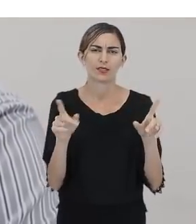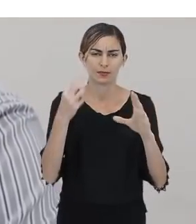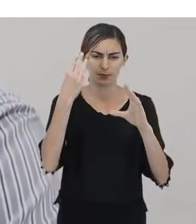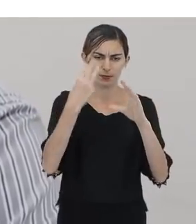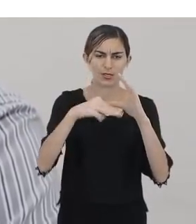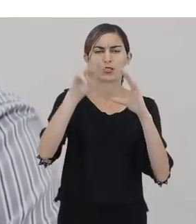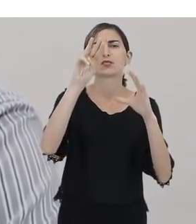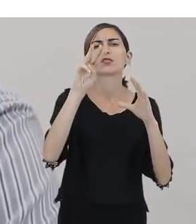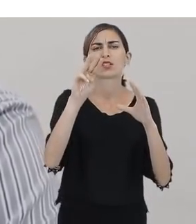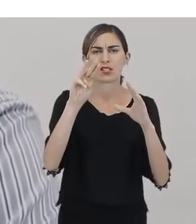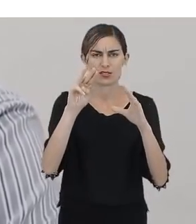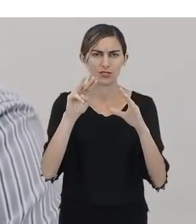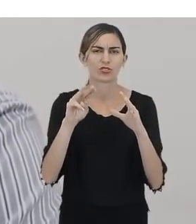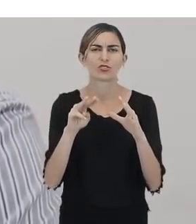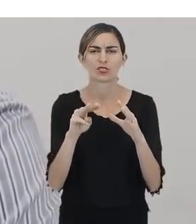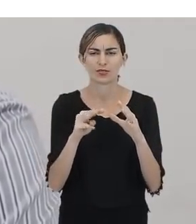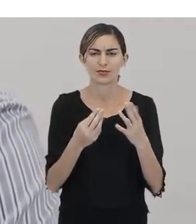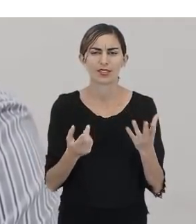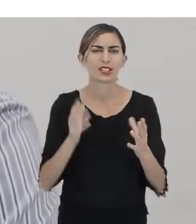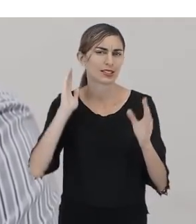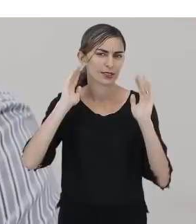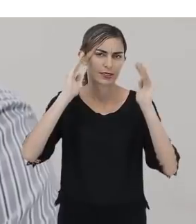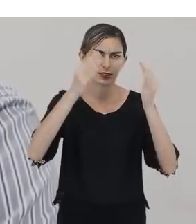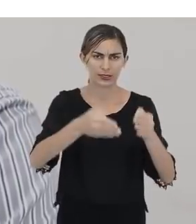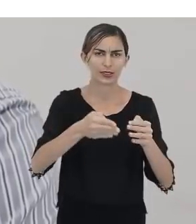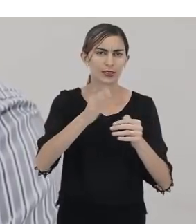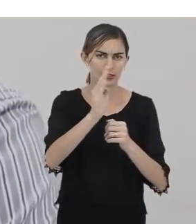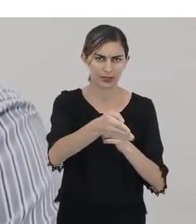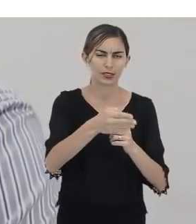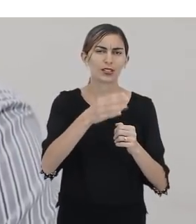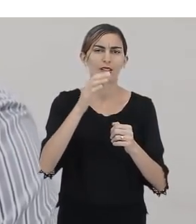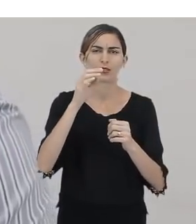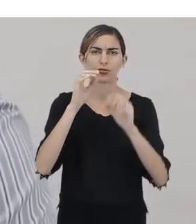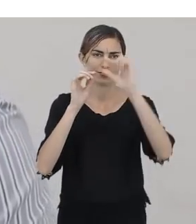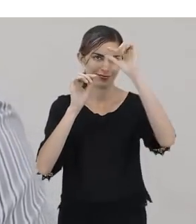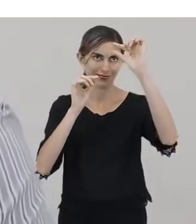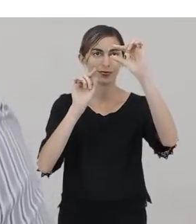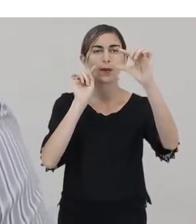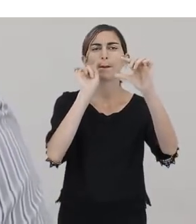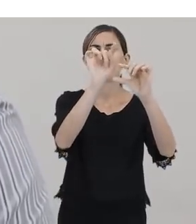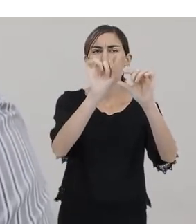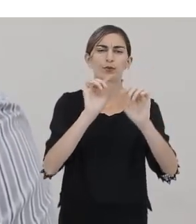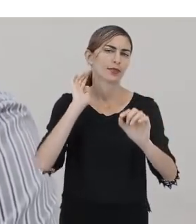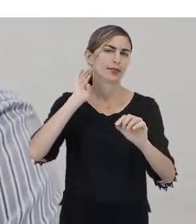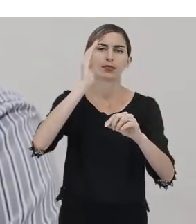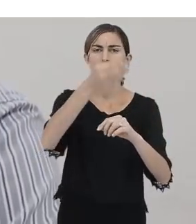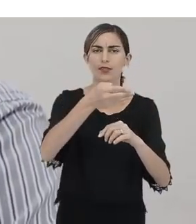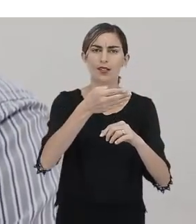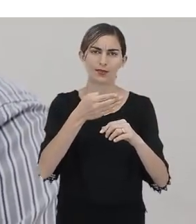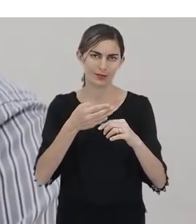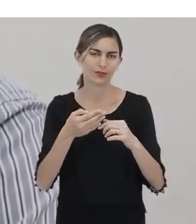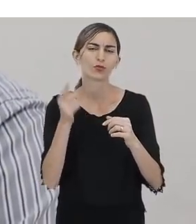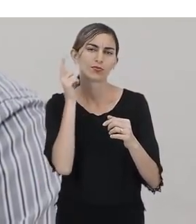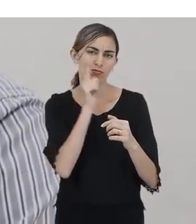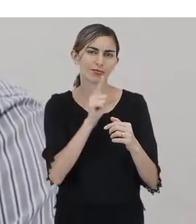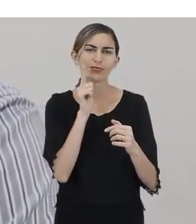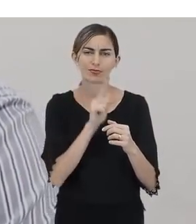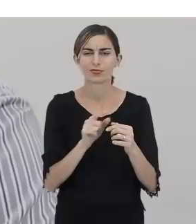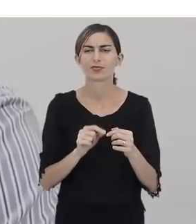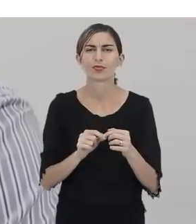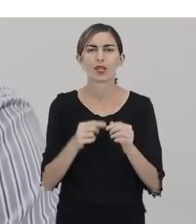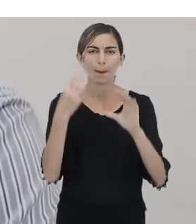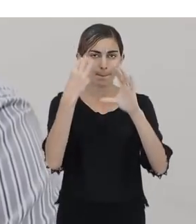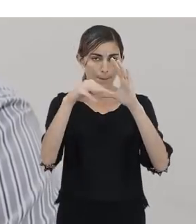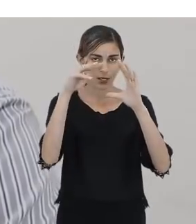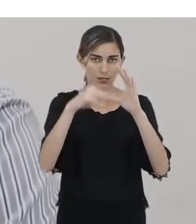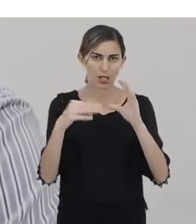a mensagem estiver hardcode, colocada direto no texto do botão. Você não vai conseguir fazer esse chaveamento. Então, você